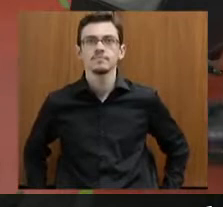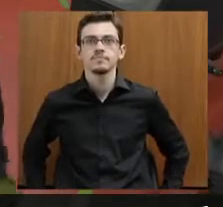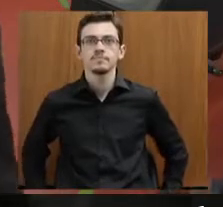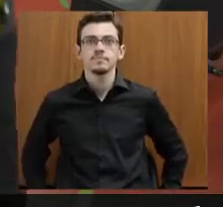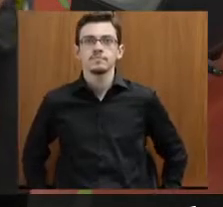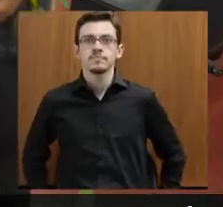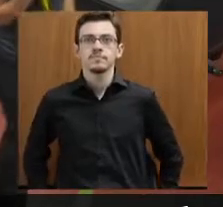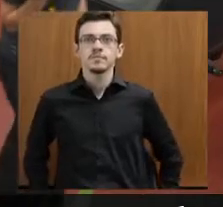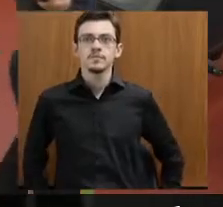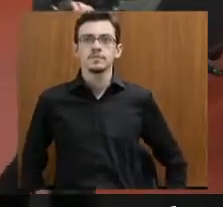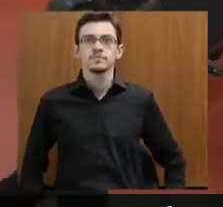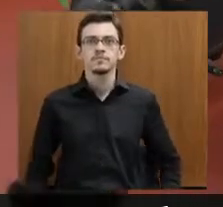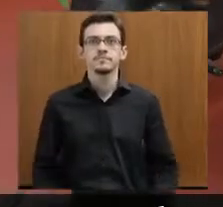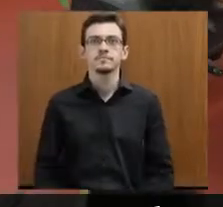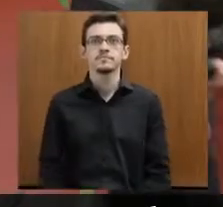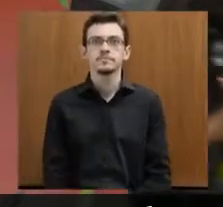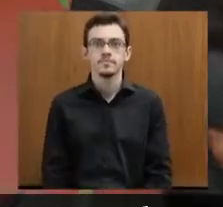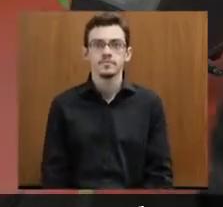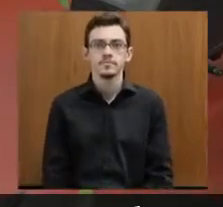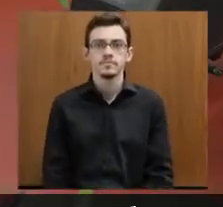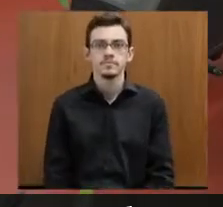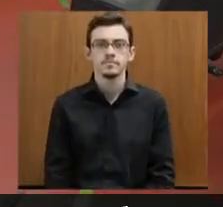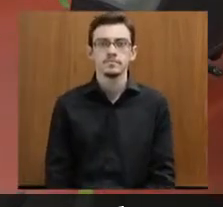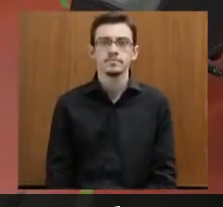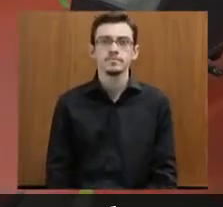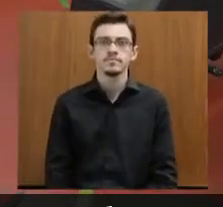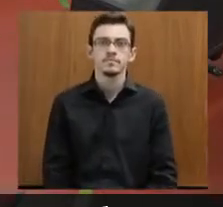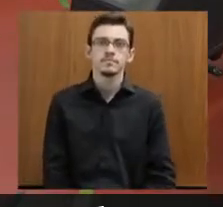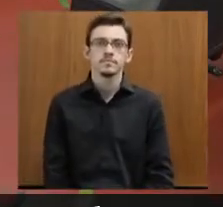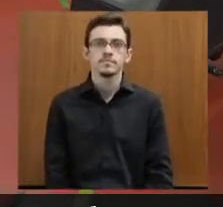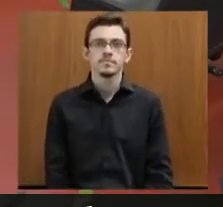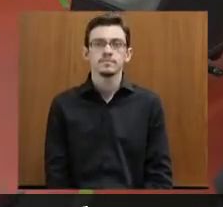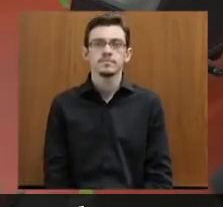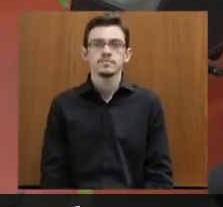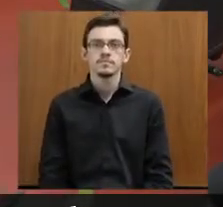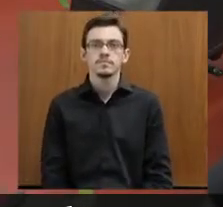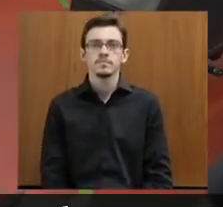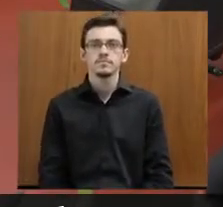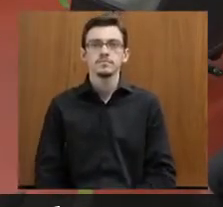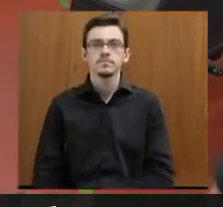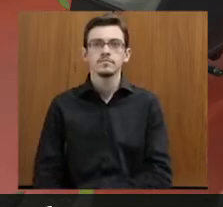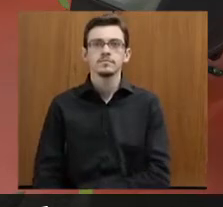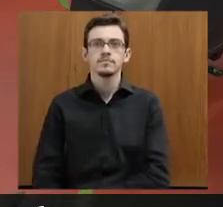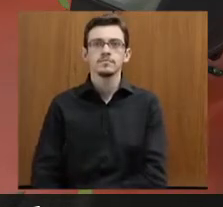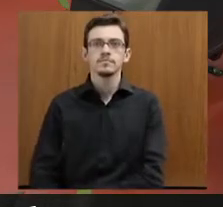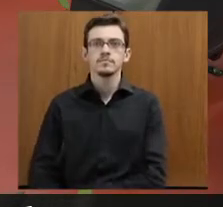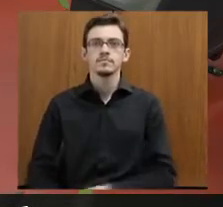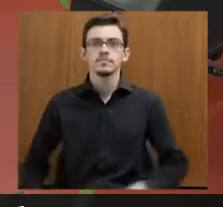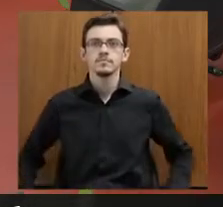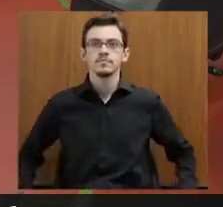G1 E aí o